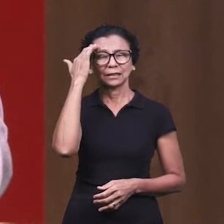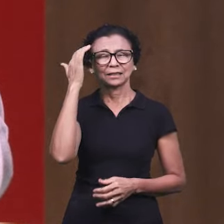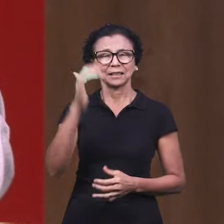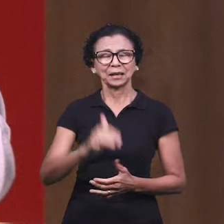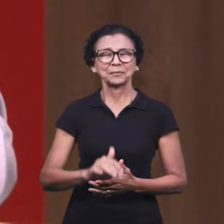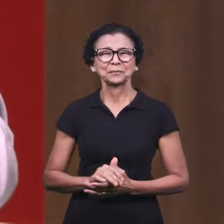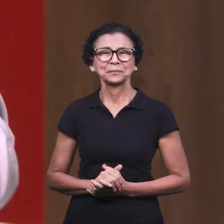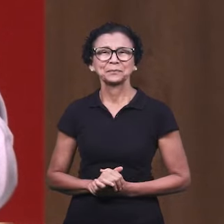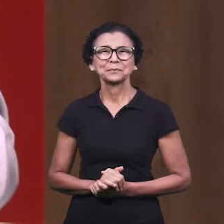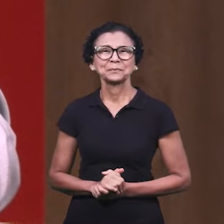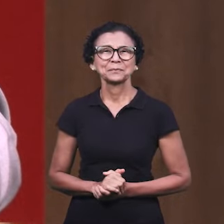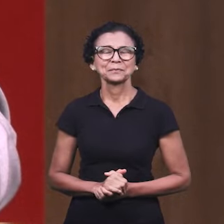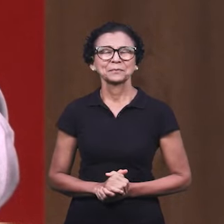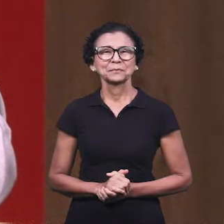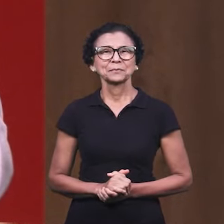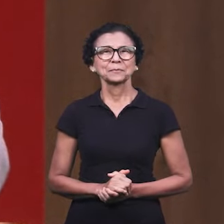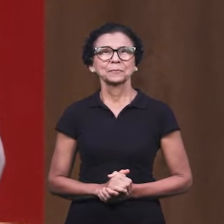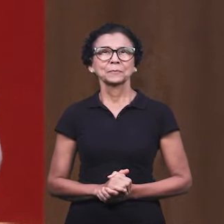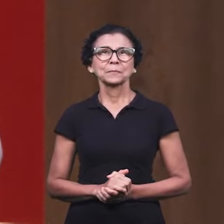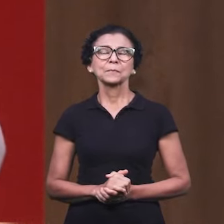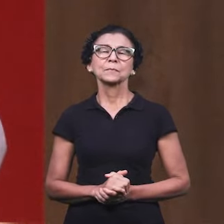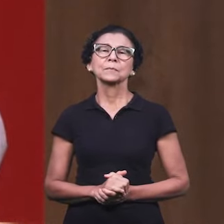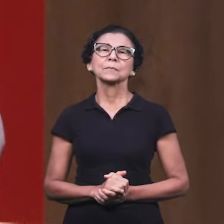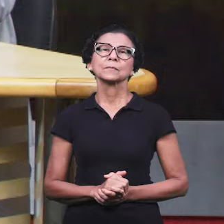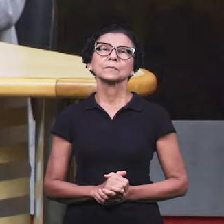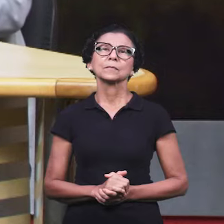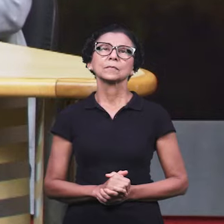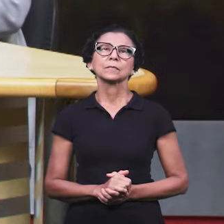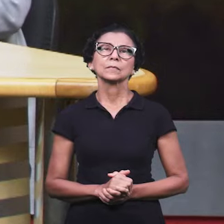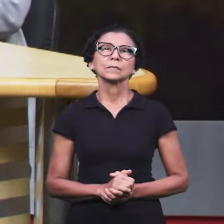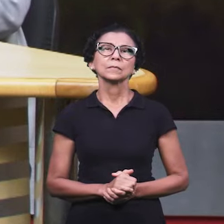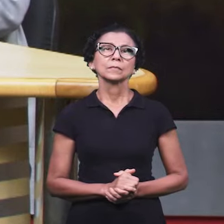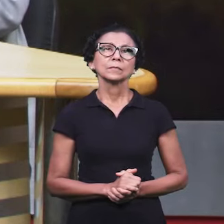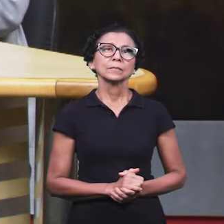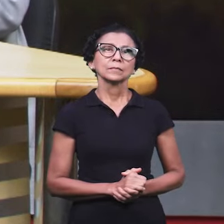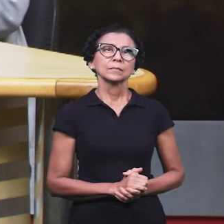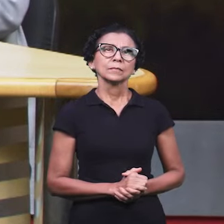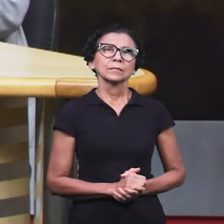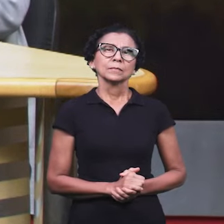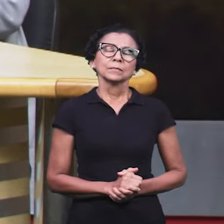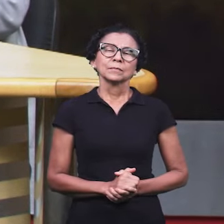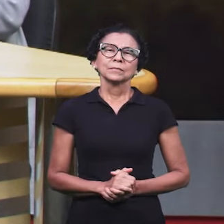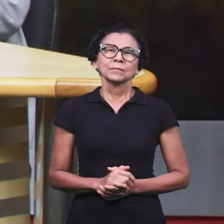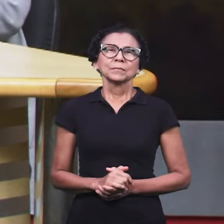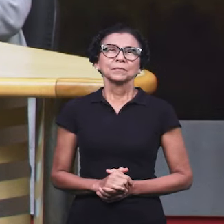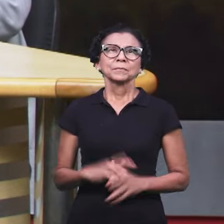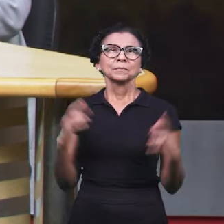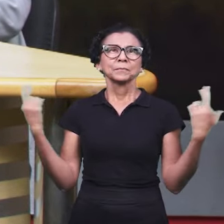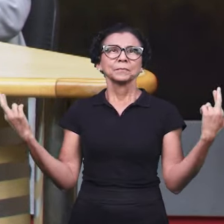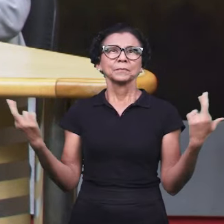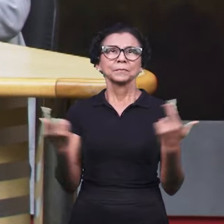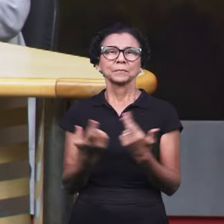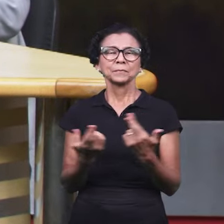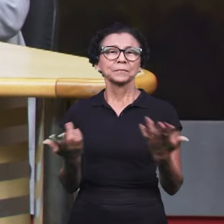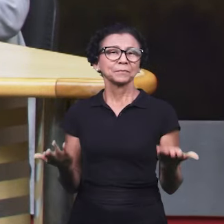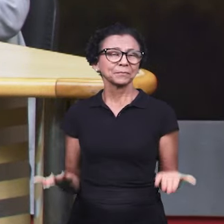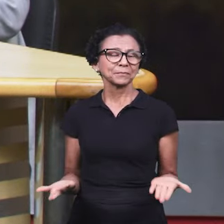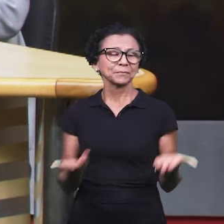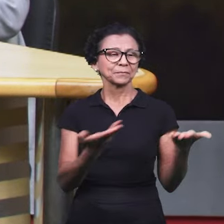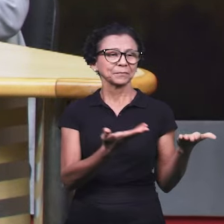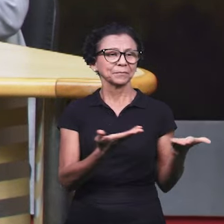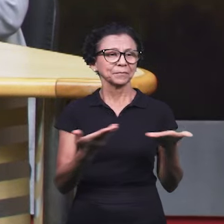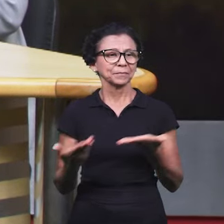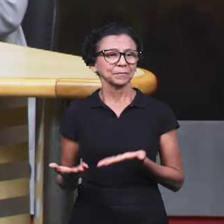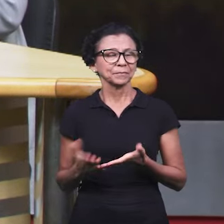programa que você começa a assistir a partir de agora e mais uma vez estamos aqui reunidos para tratar desse assunto eu recebo o